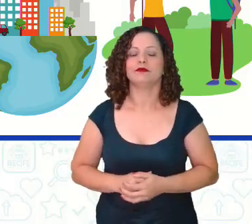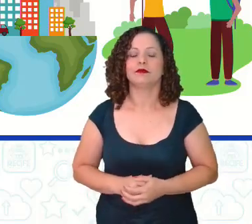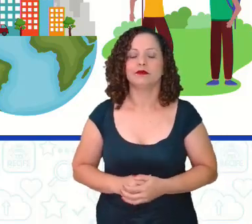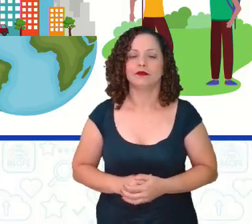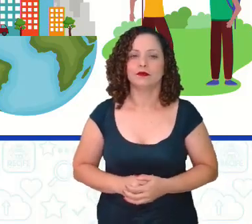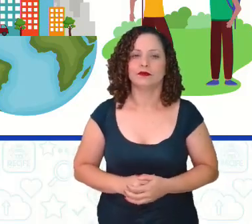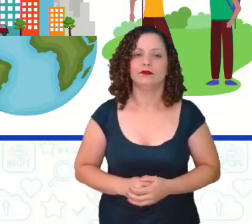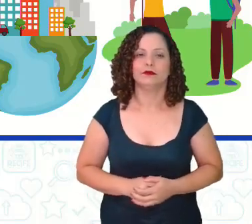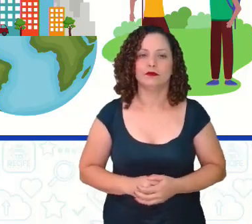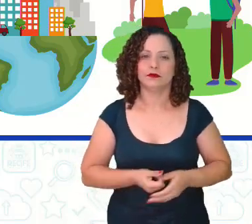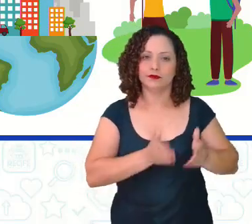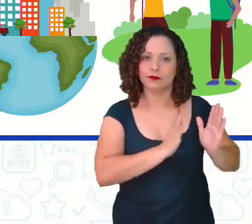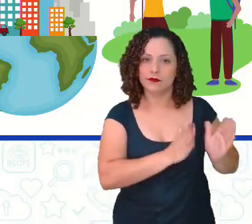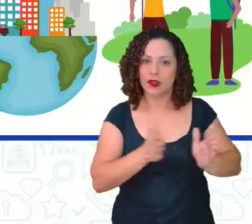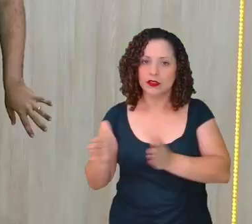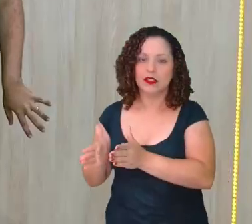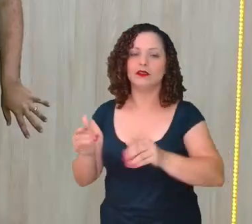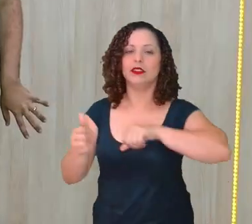construção e